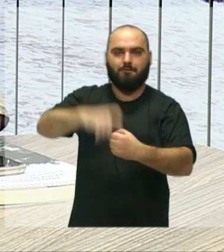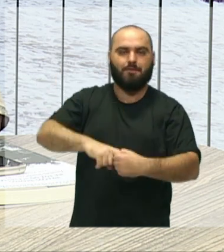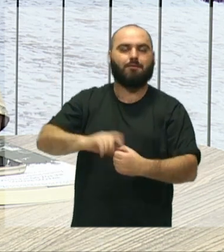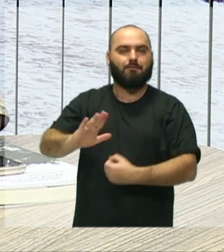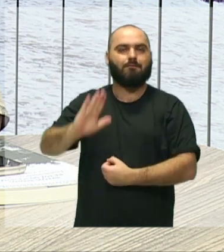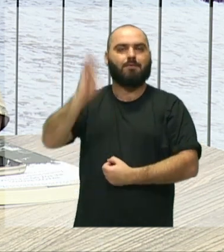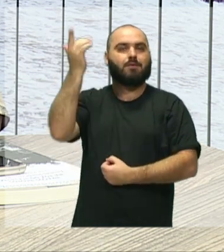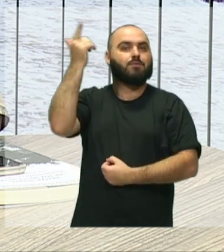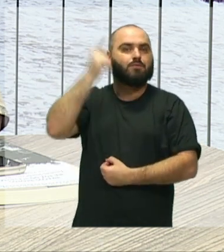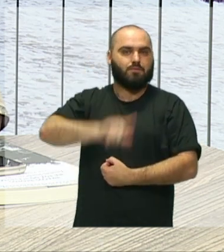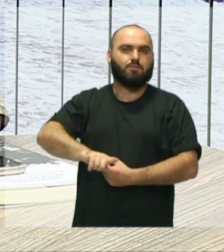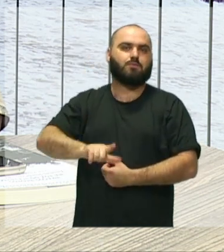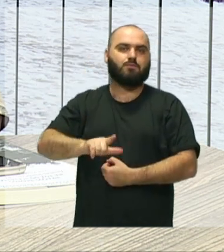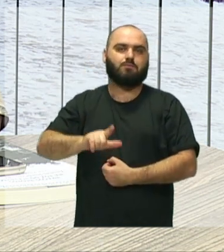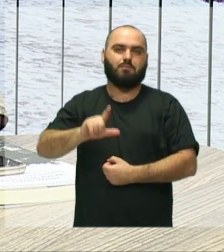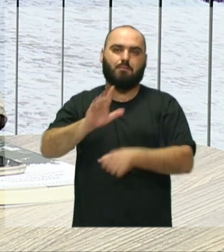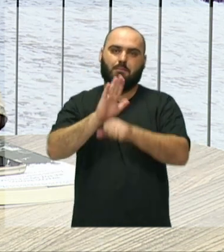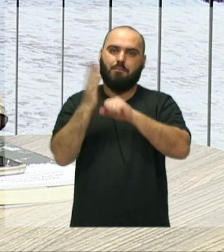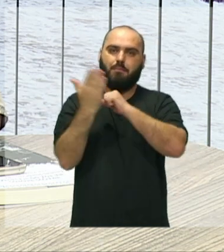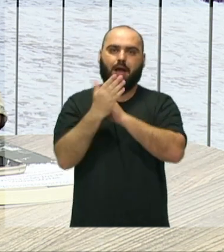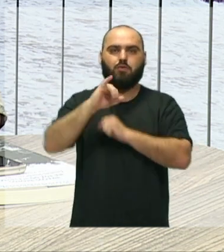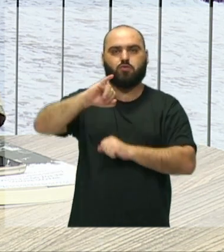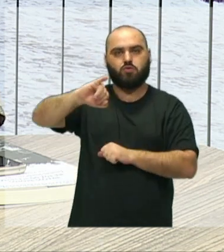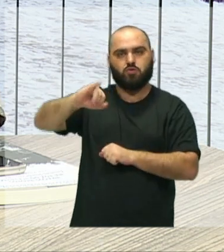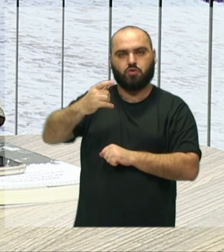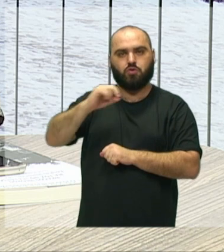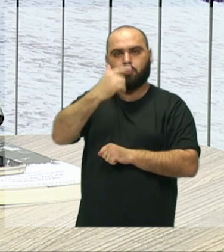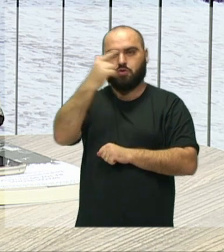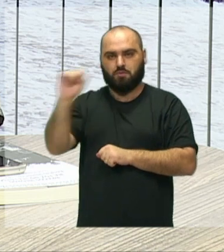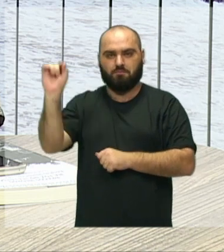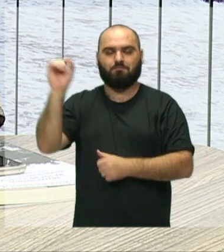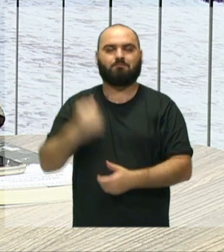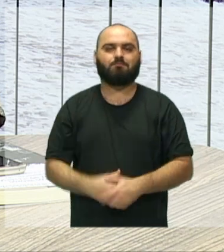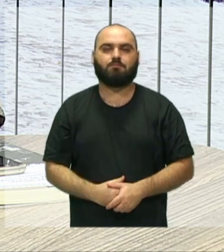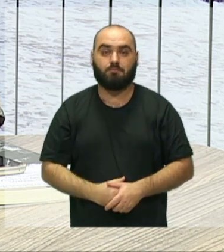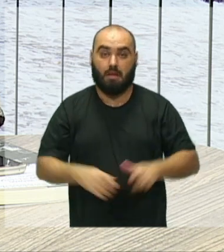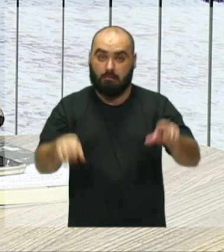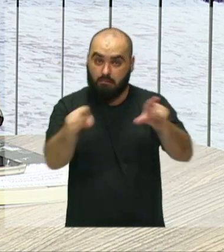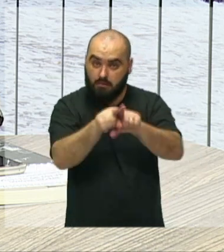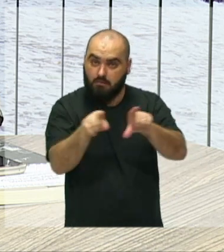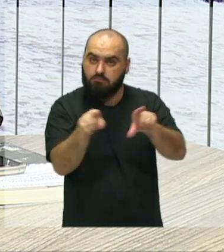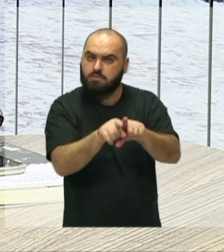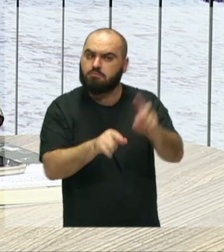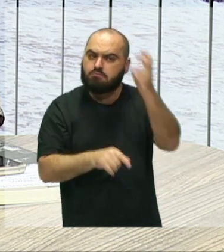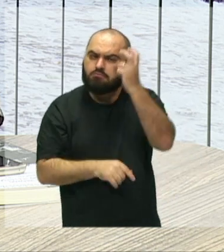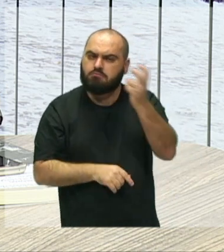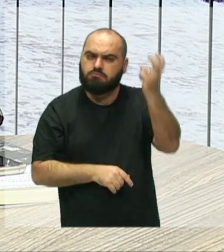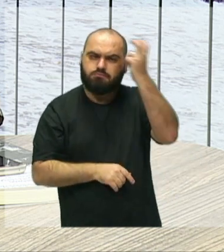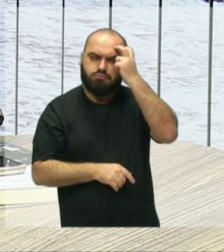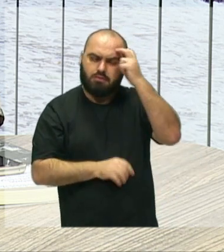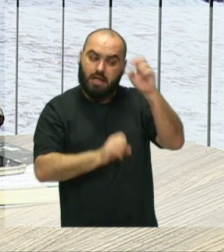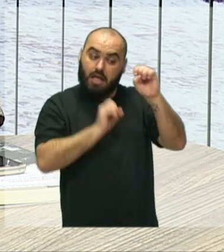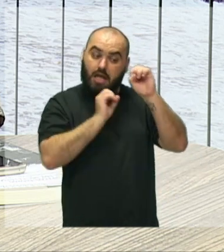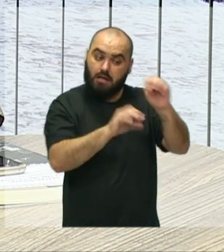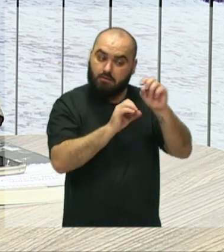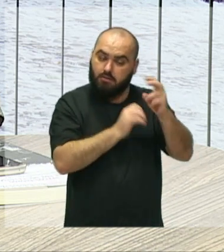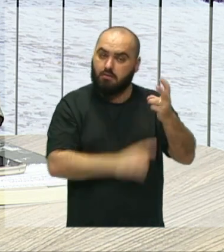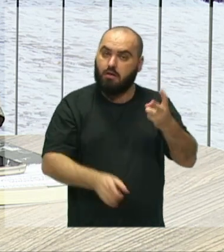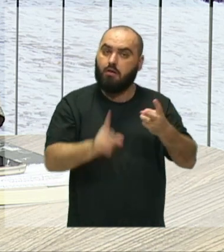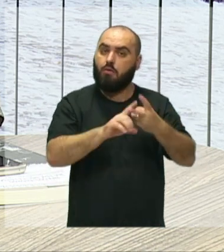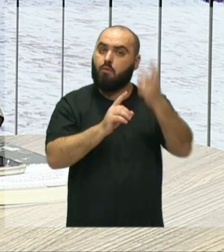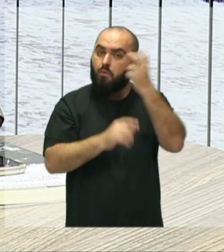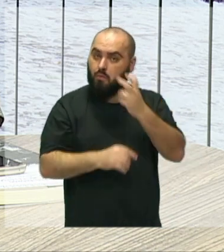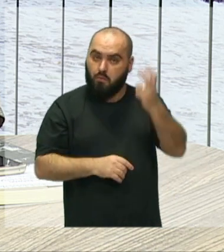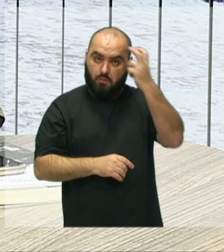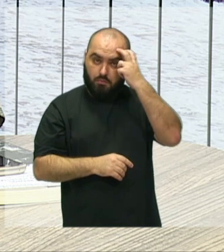bairro São João. E nós lutamos pela questão da cultura também. O nosso principal instrumento é a educação e cultura. Tem